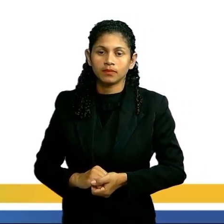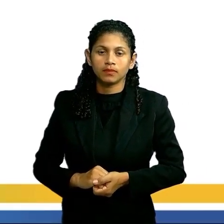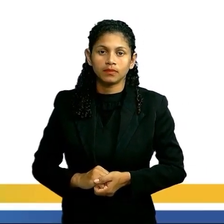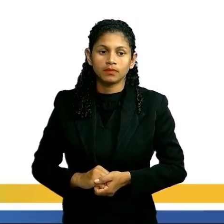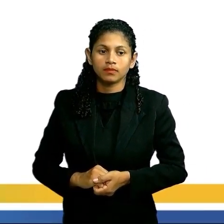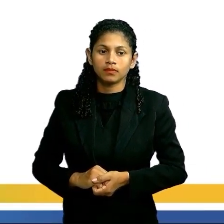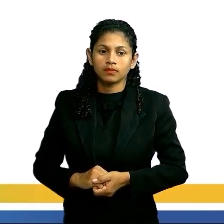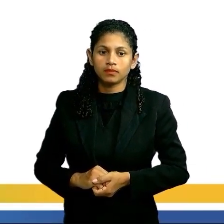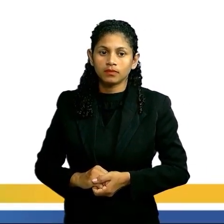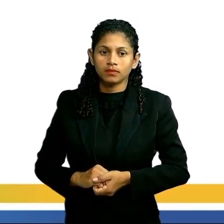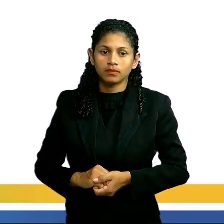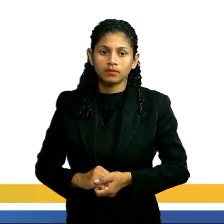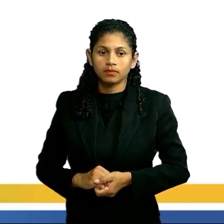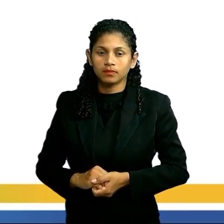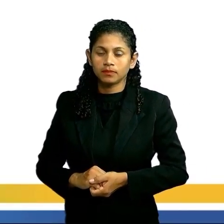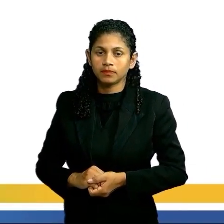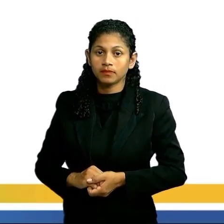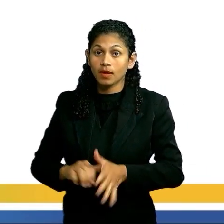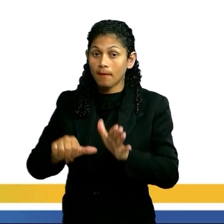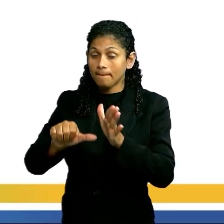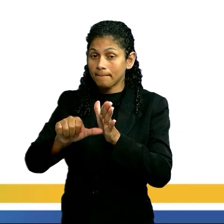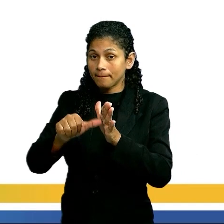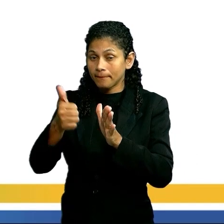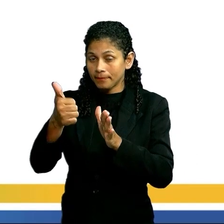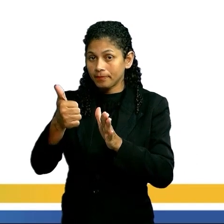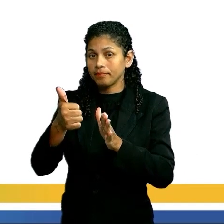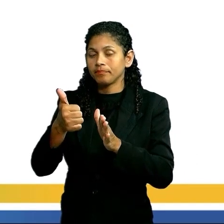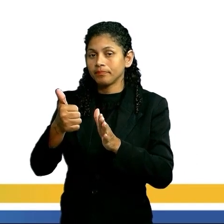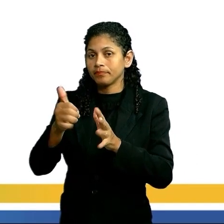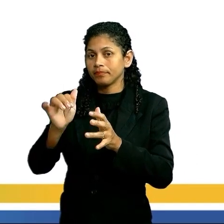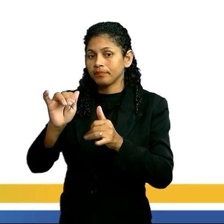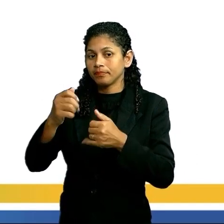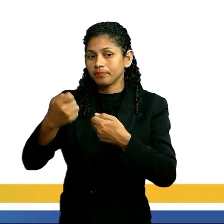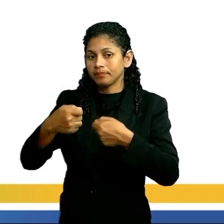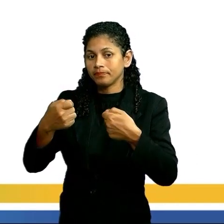lá. A primeira coisa que vocês devem fazer